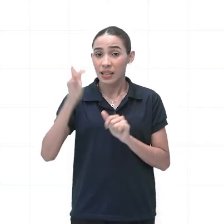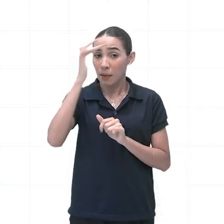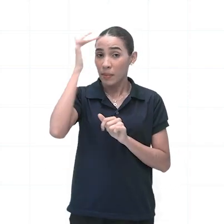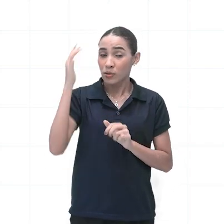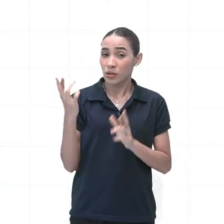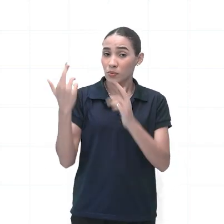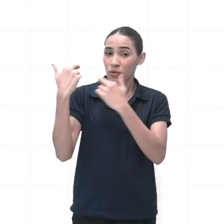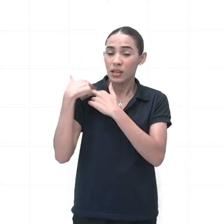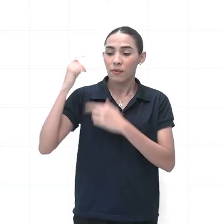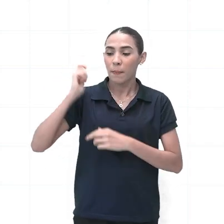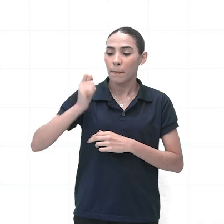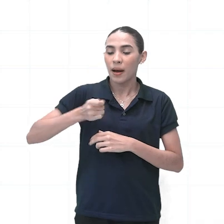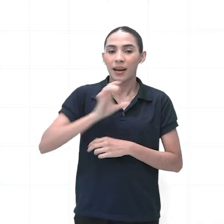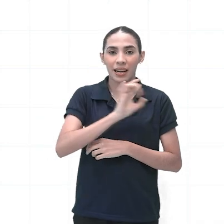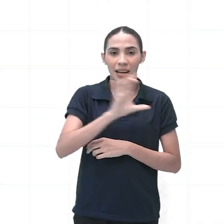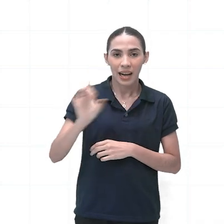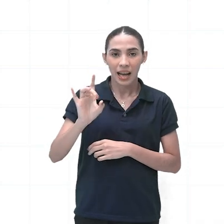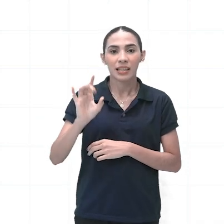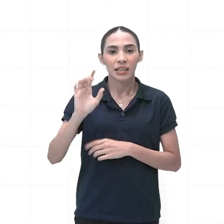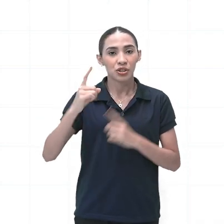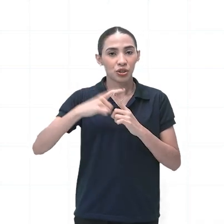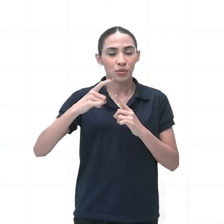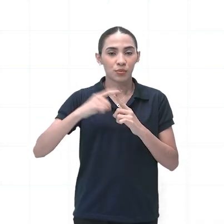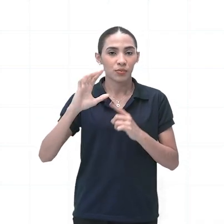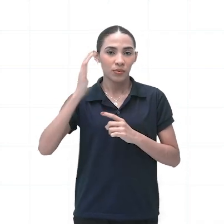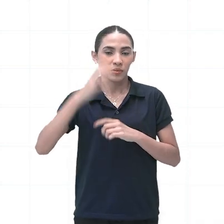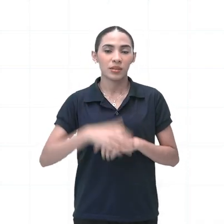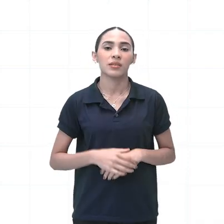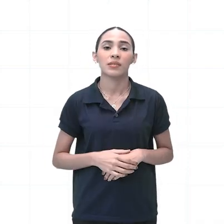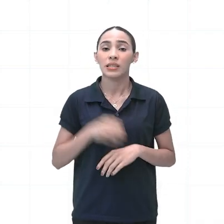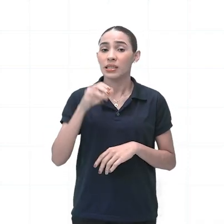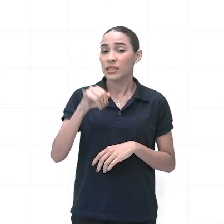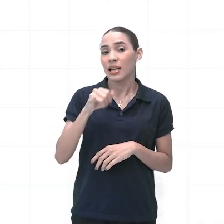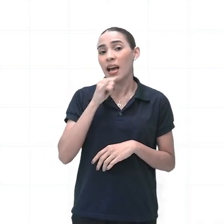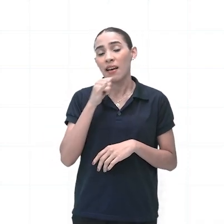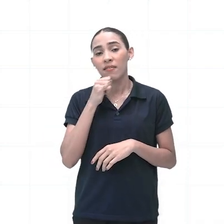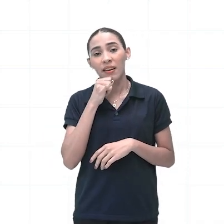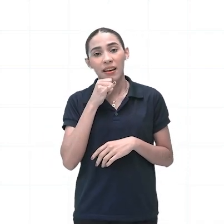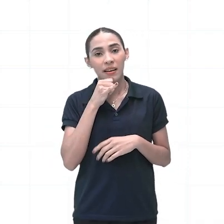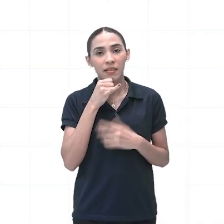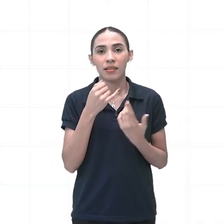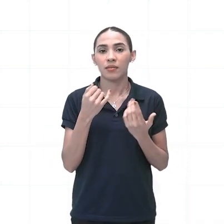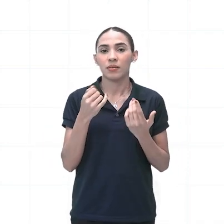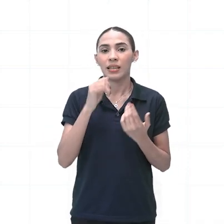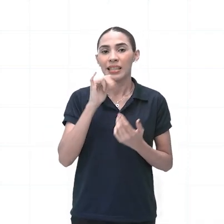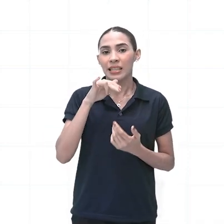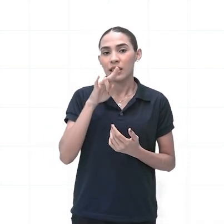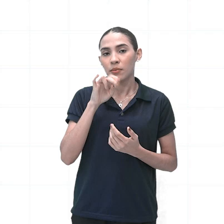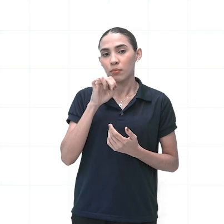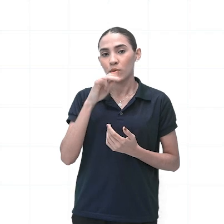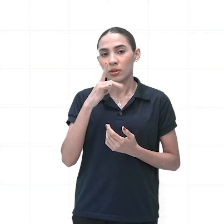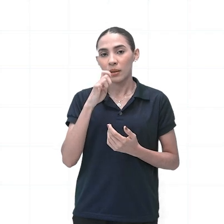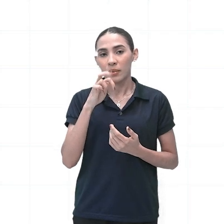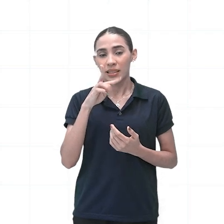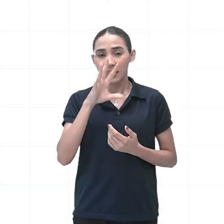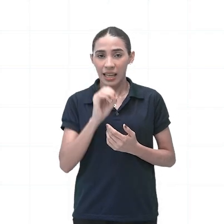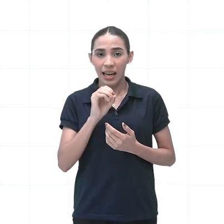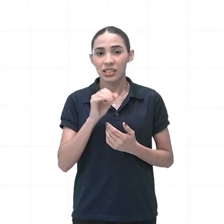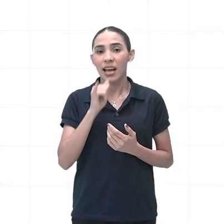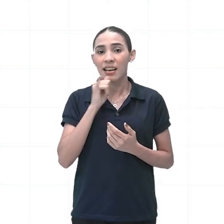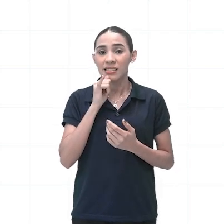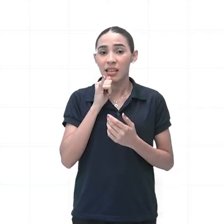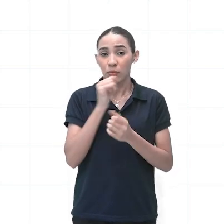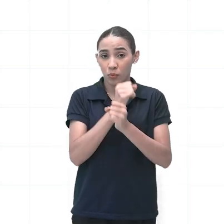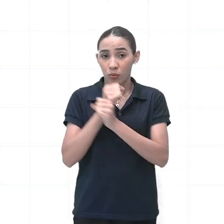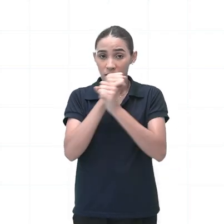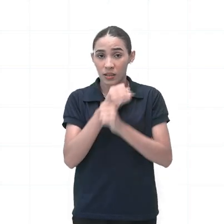pelo juiz em cada caso. Se houver alegação de inimputabilidade pela